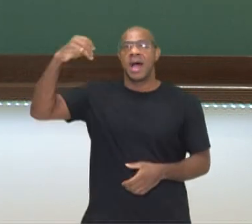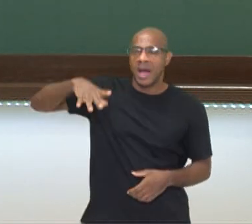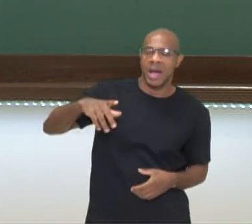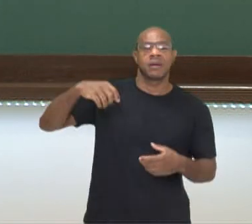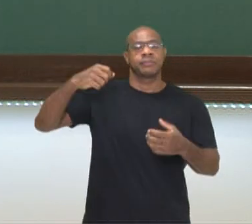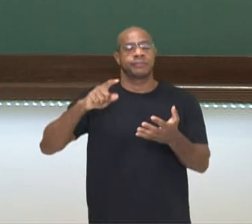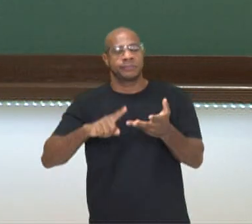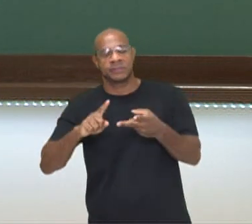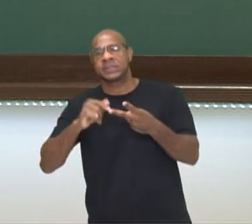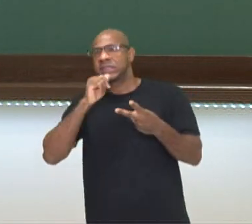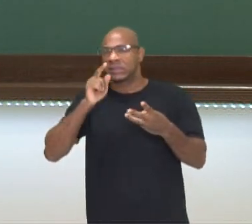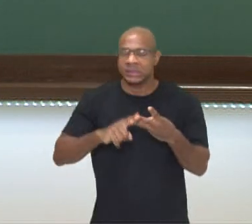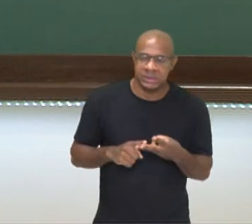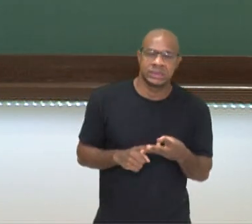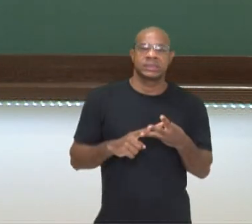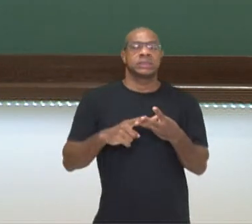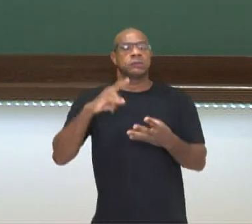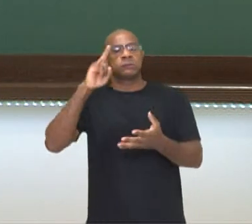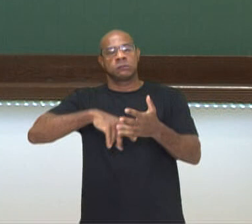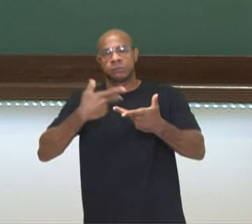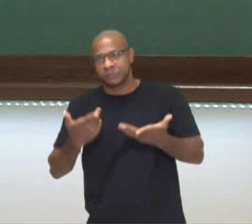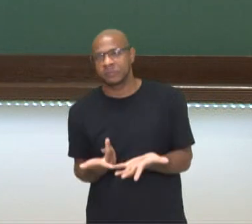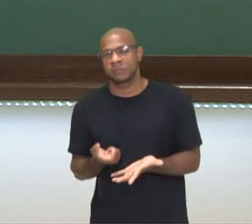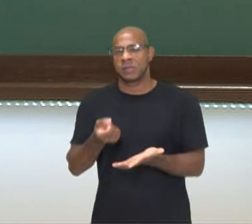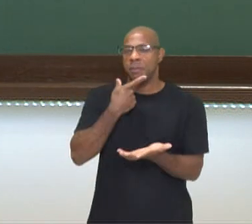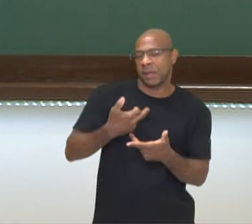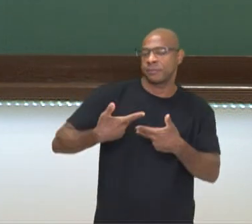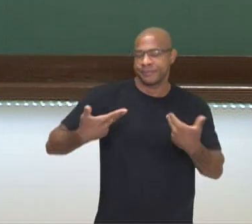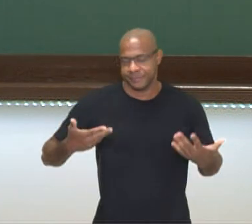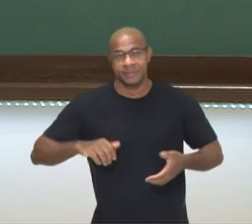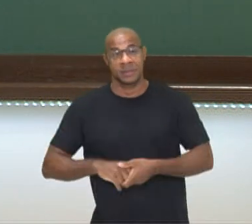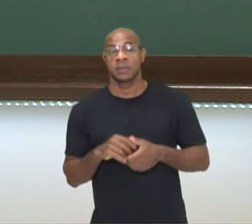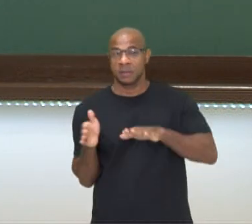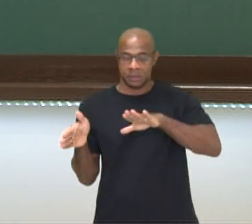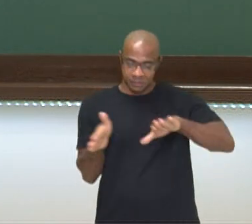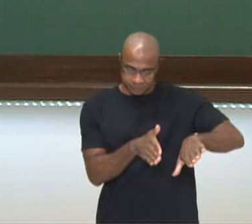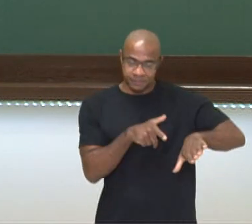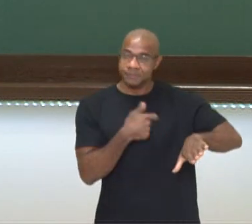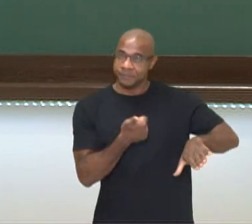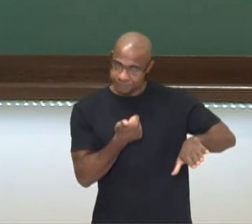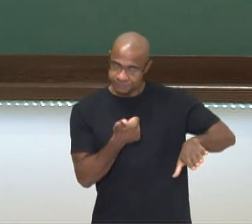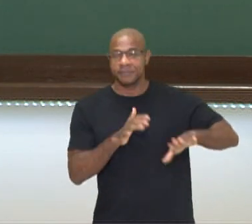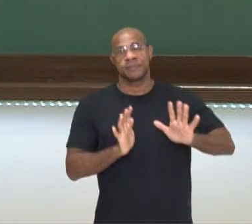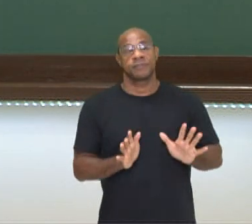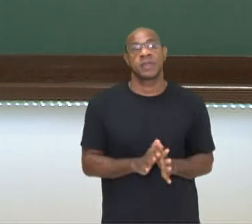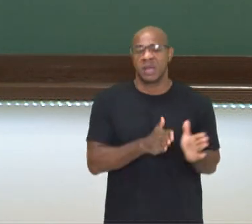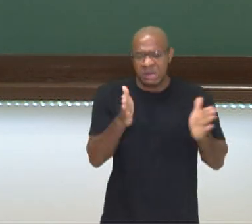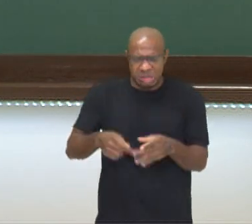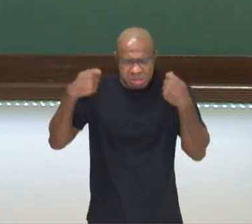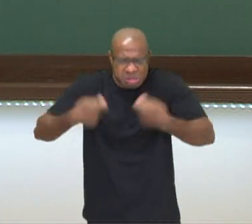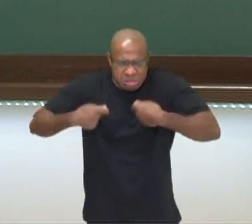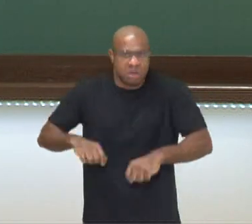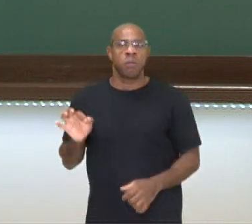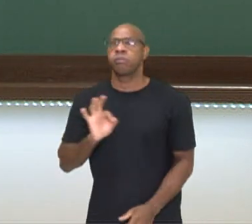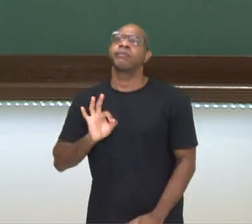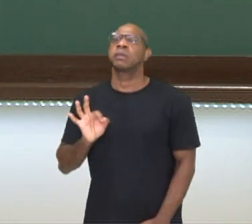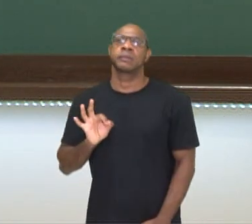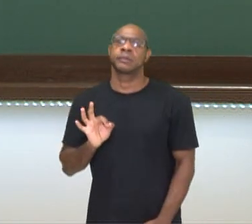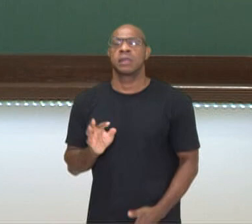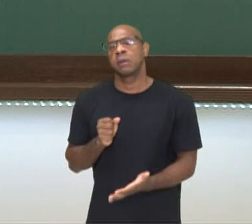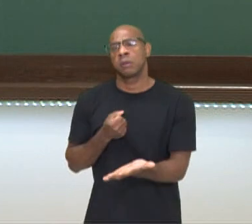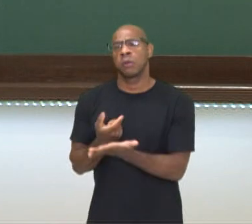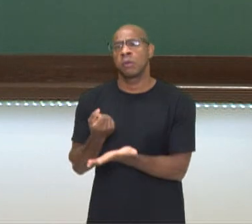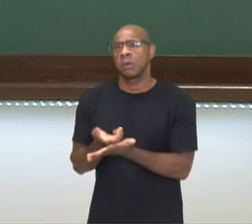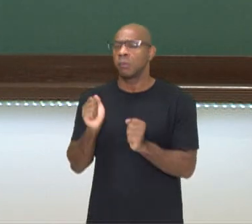internet, a gente tem que tomar banho, usar luz, consumo recorrente. Aquilo que não faz parte das necessidades diárias é um consumo que pode